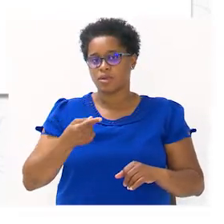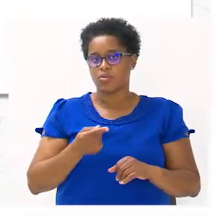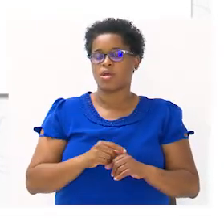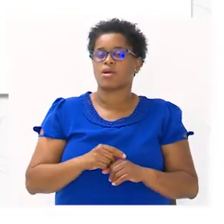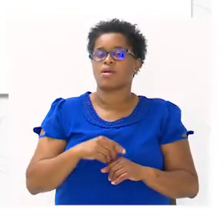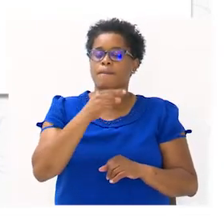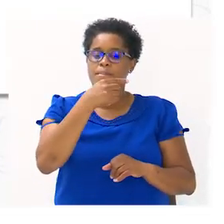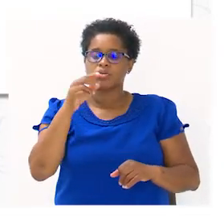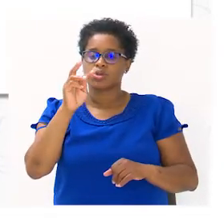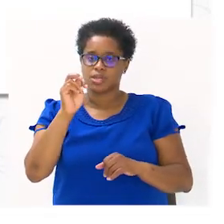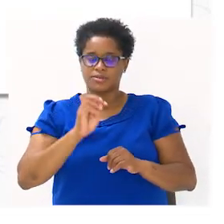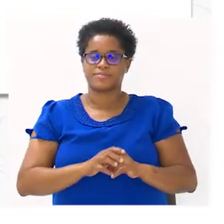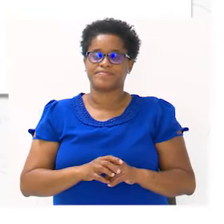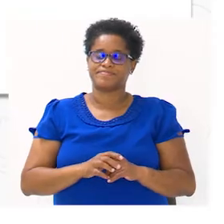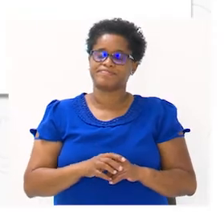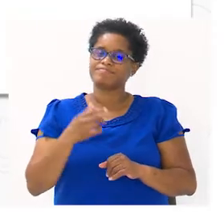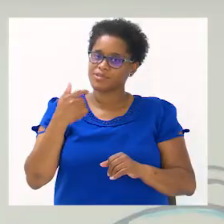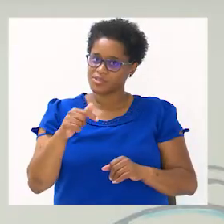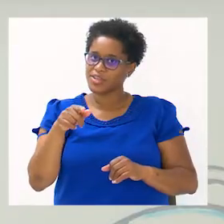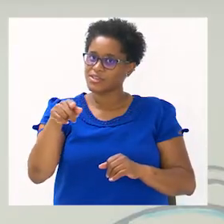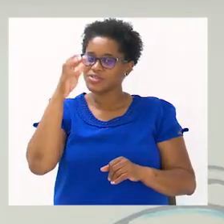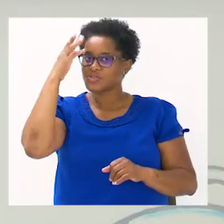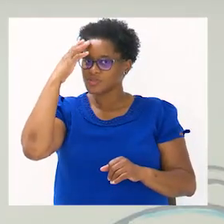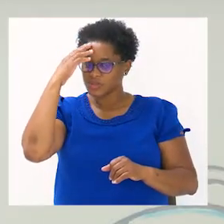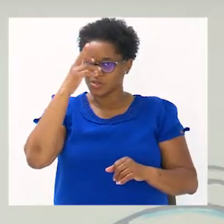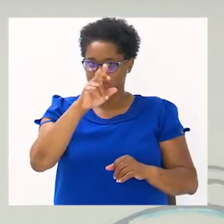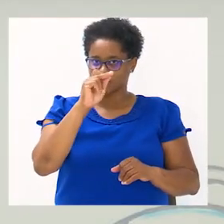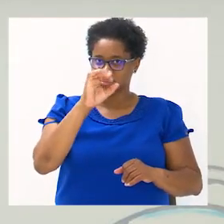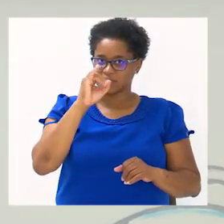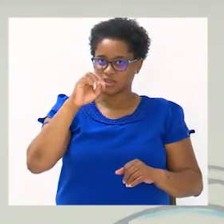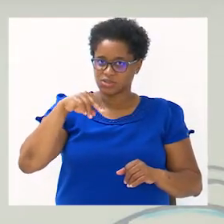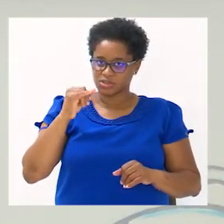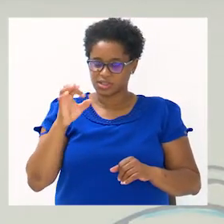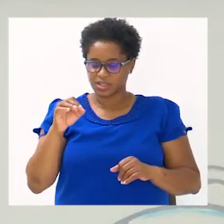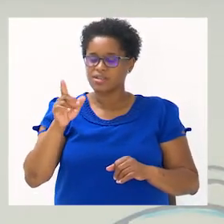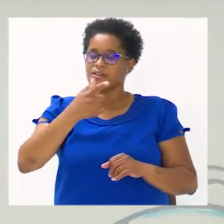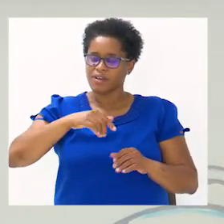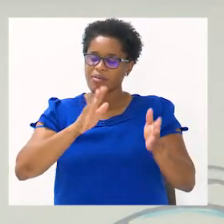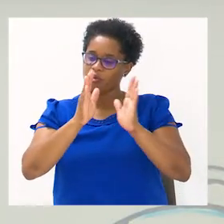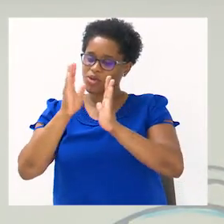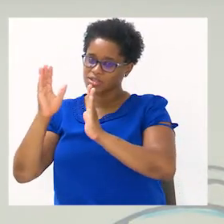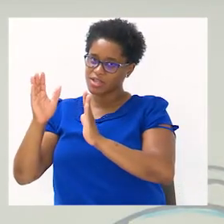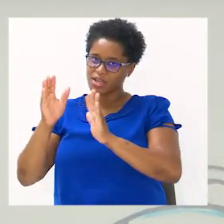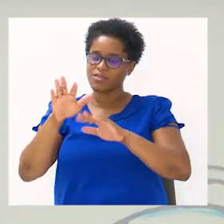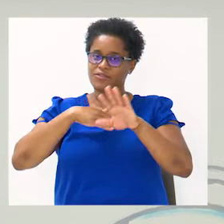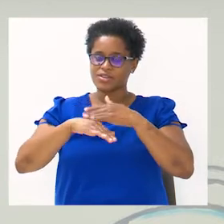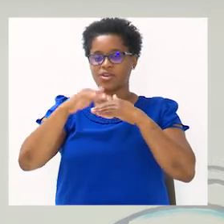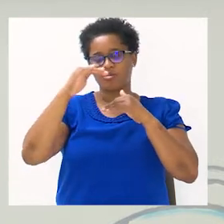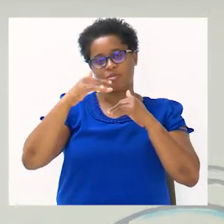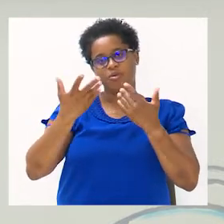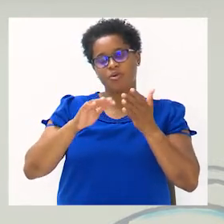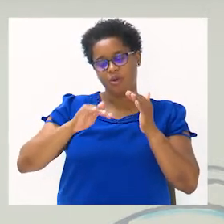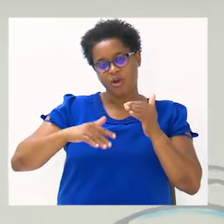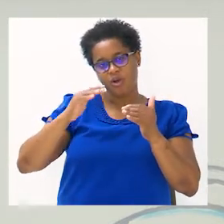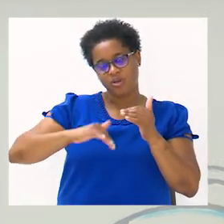0,7, ponto e vírgula, menos 3. Portanto, temos esses números racionais e vão organizá-los ou